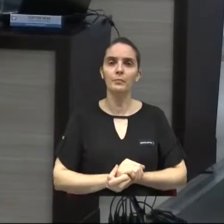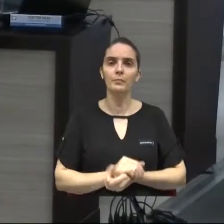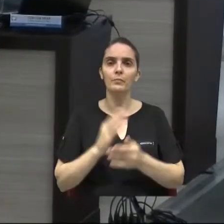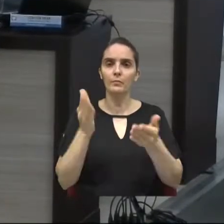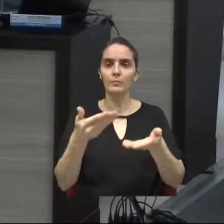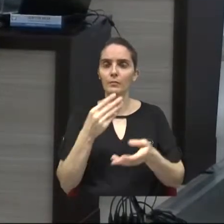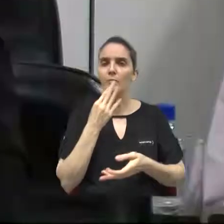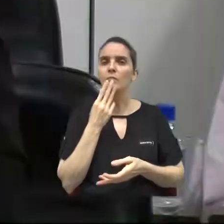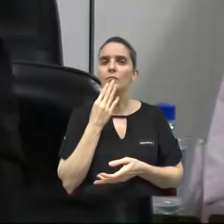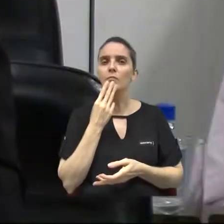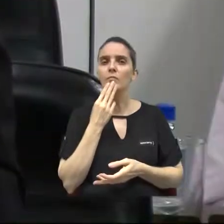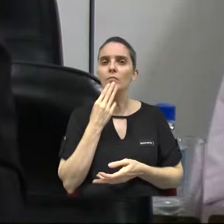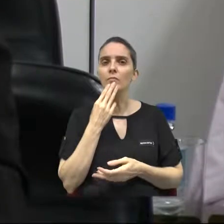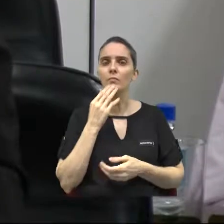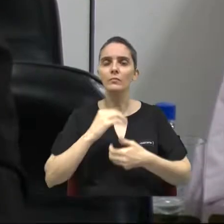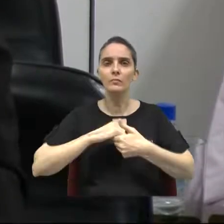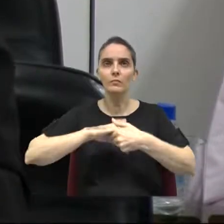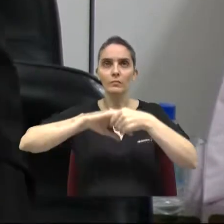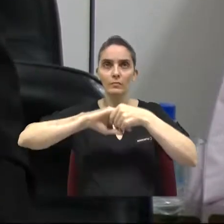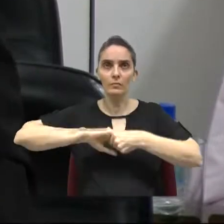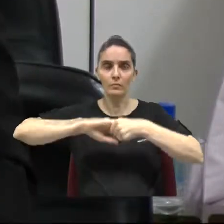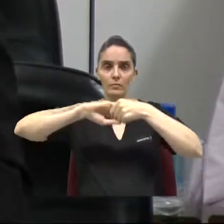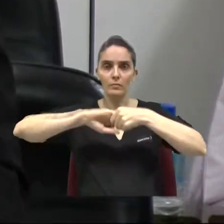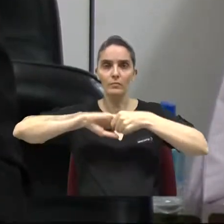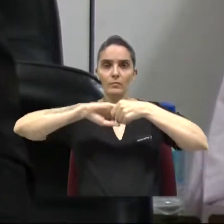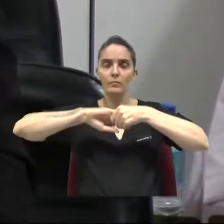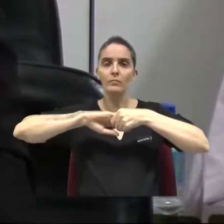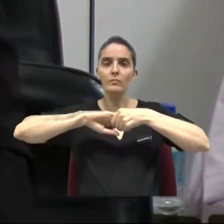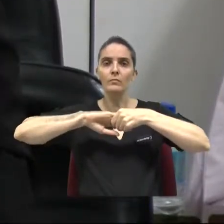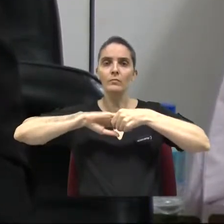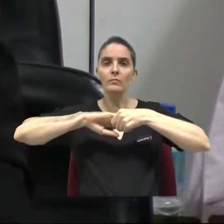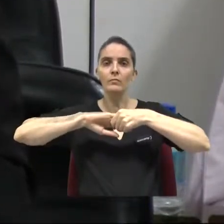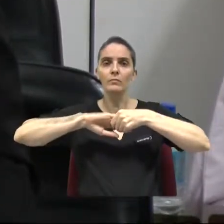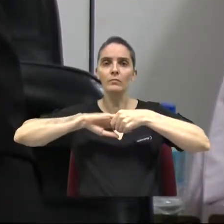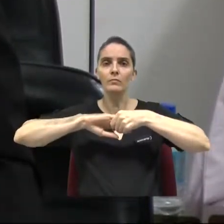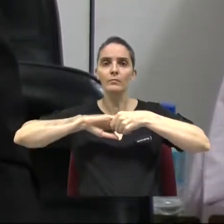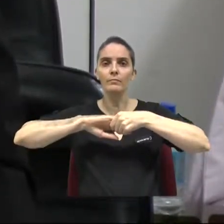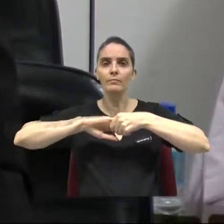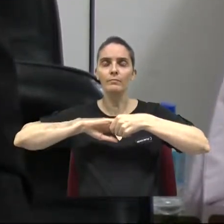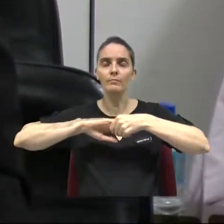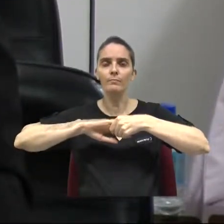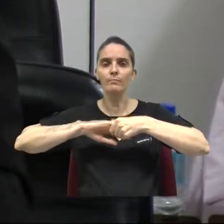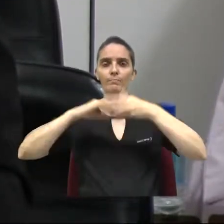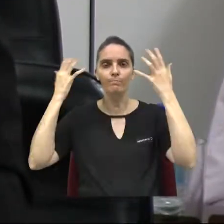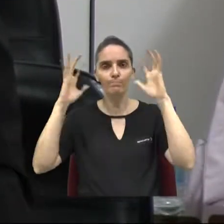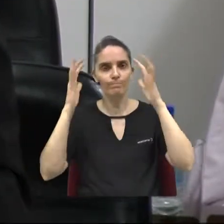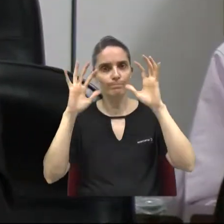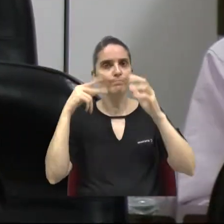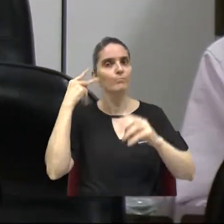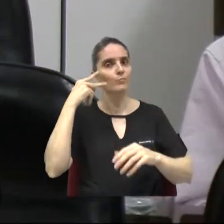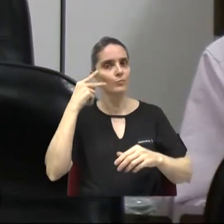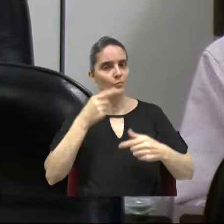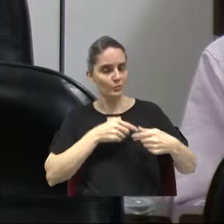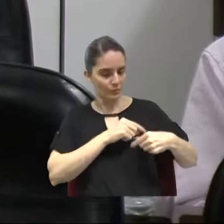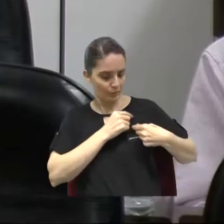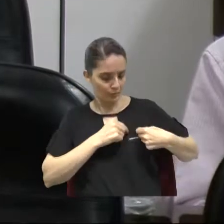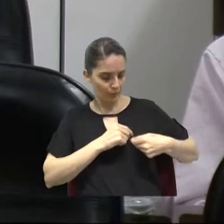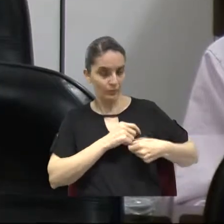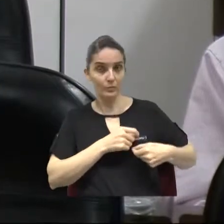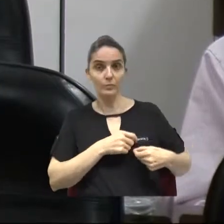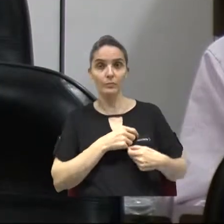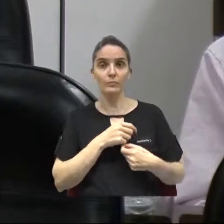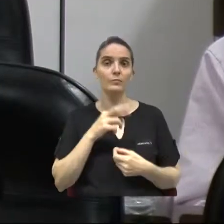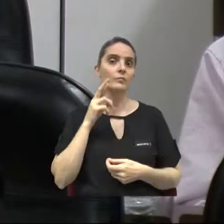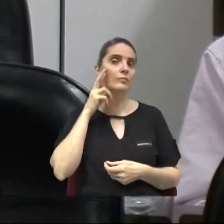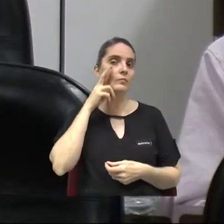aqui parabenizar, desde já, todos os vereadores que já estão com o seu laço rosa